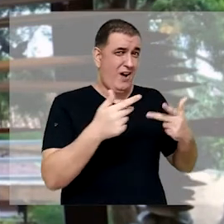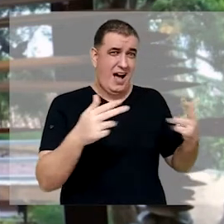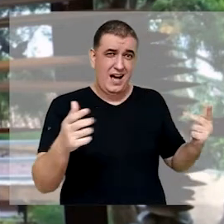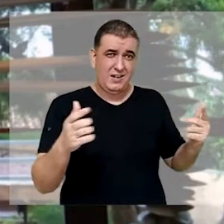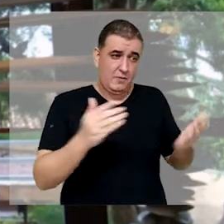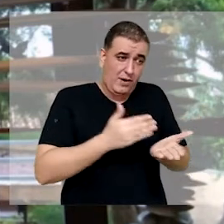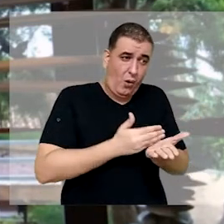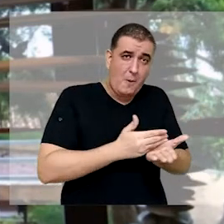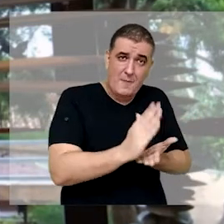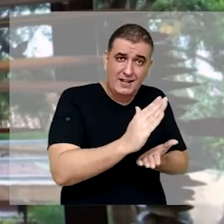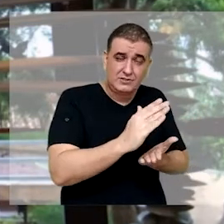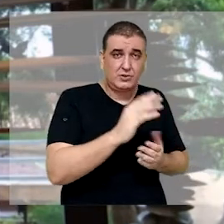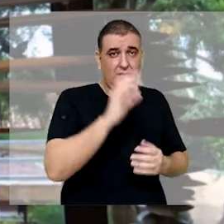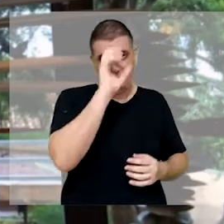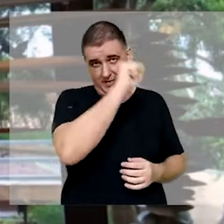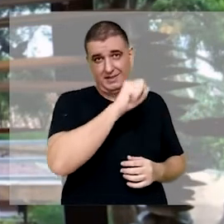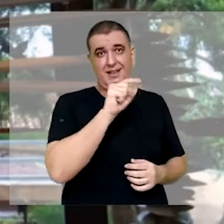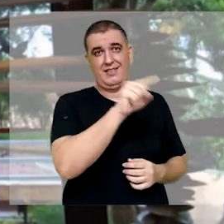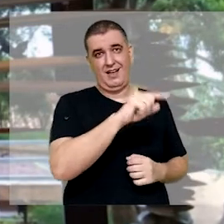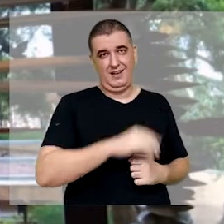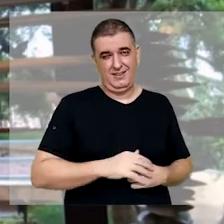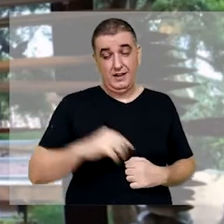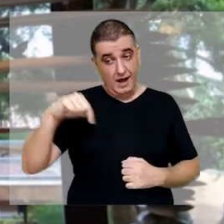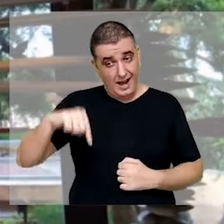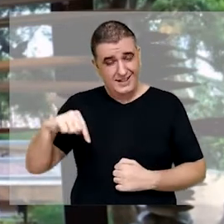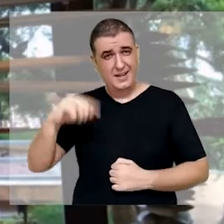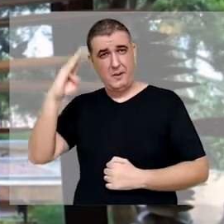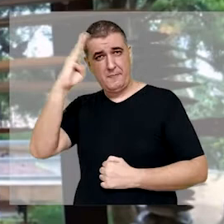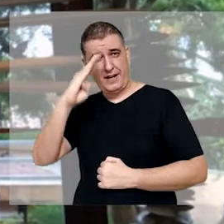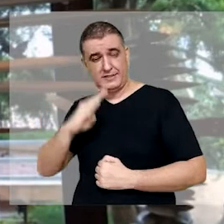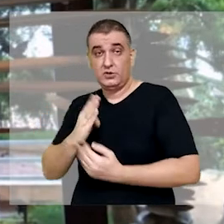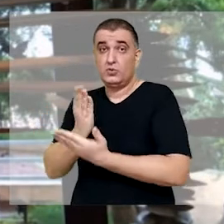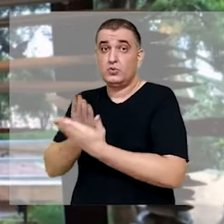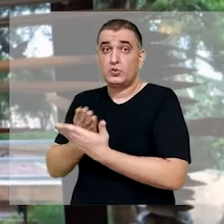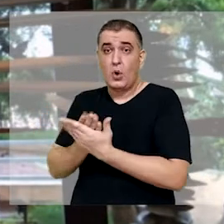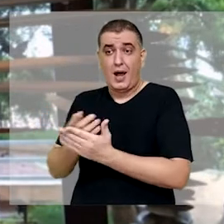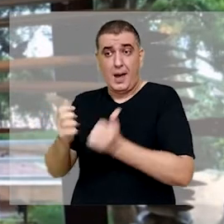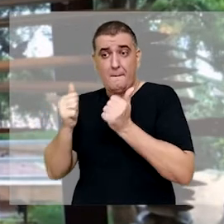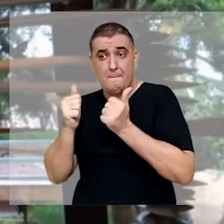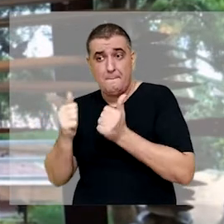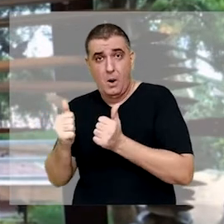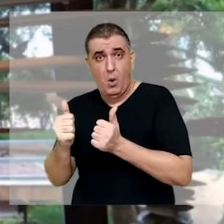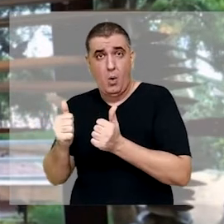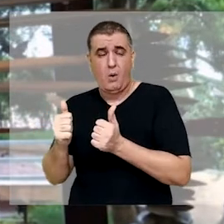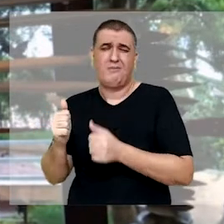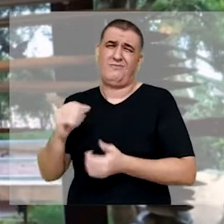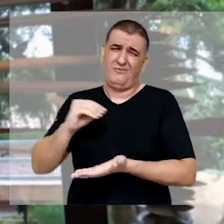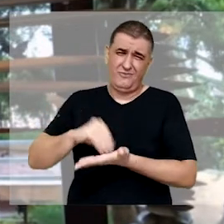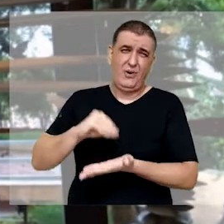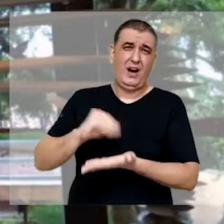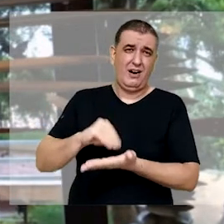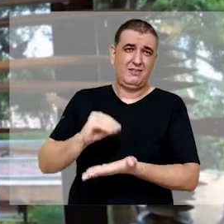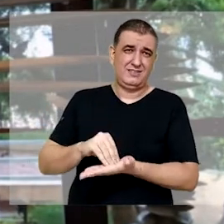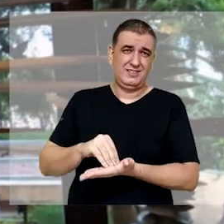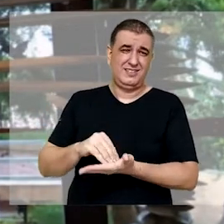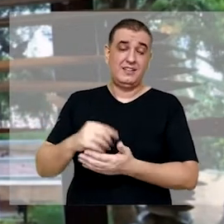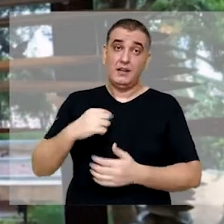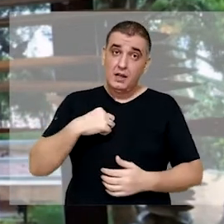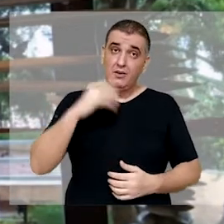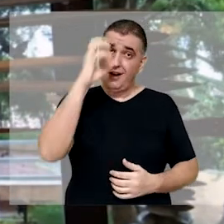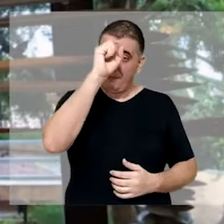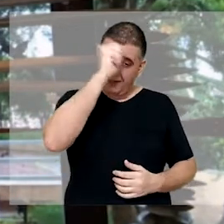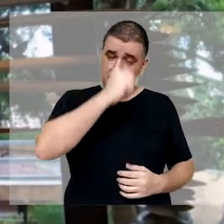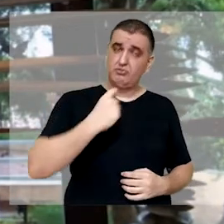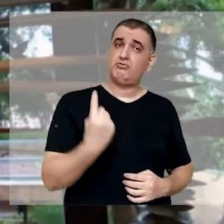os princípios da cerâmica eu aprendi lá. Aqui no Brasil nós não temos uma escola de cerâmica, eu posso dizer que eu tive uma formação